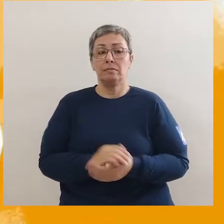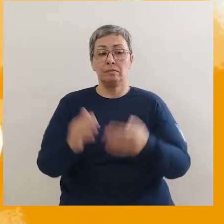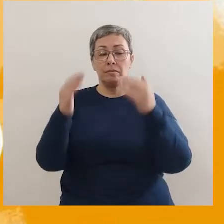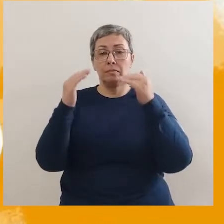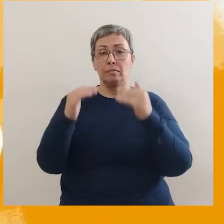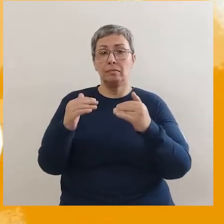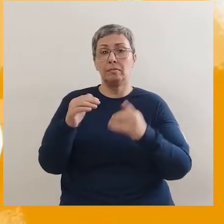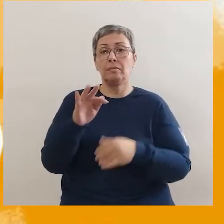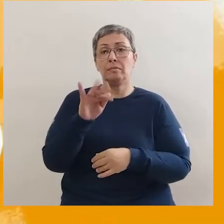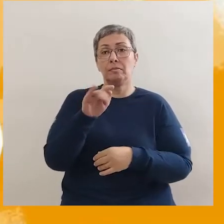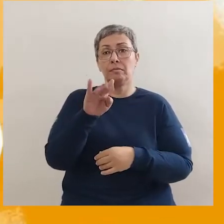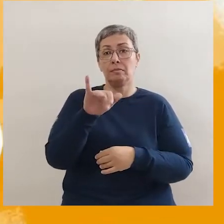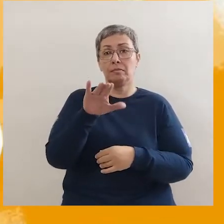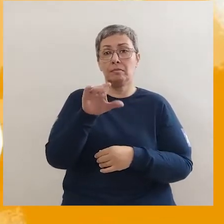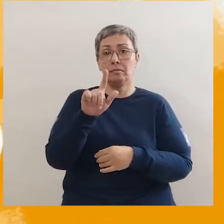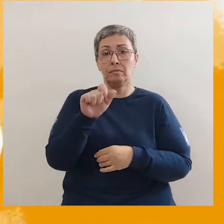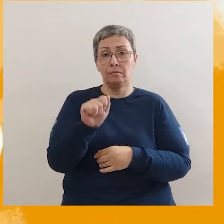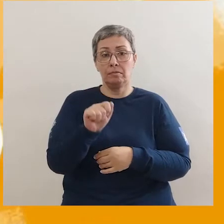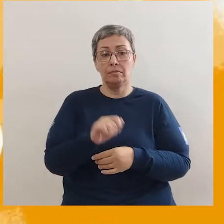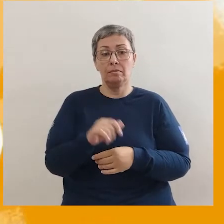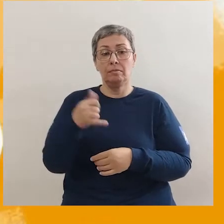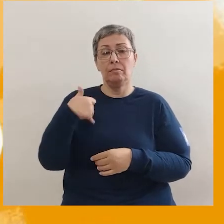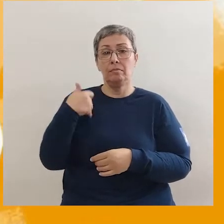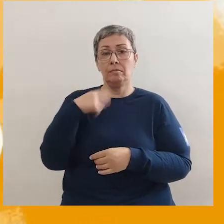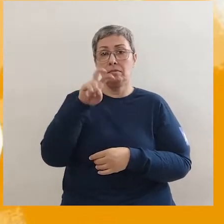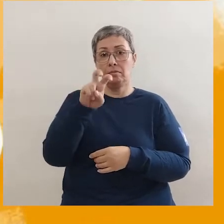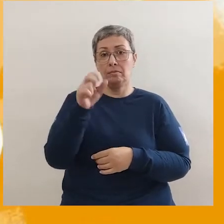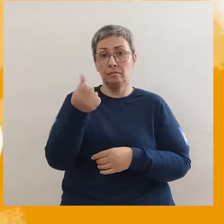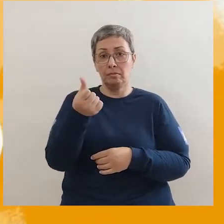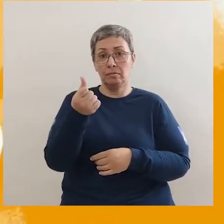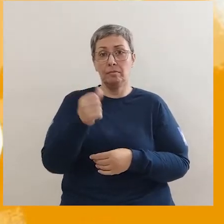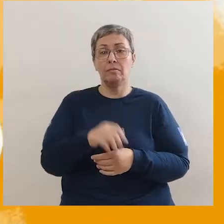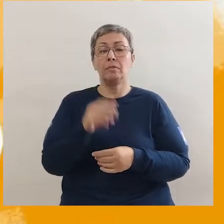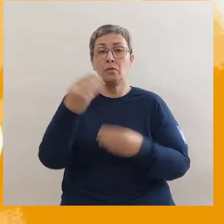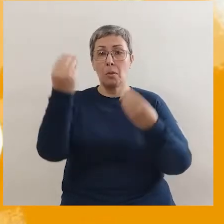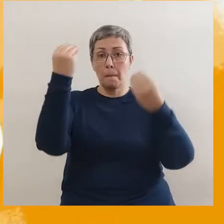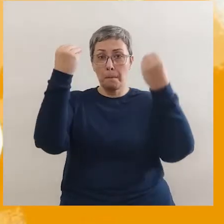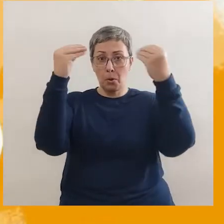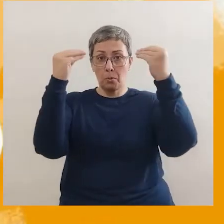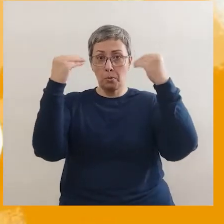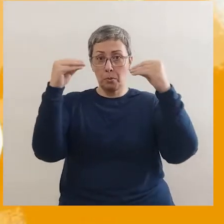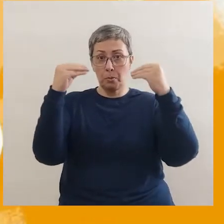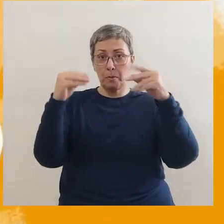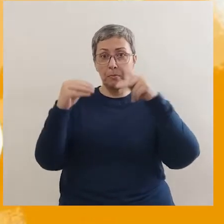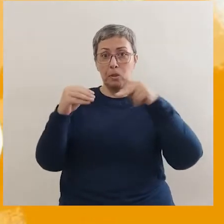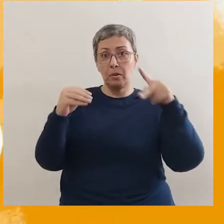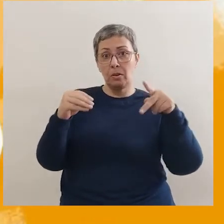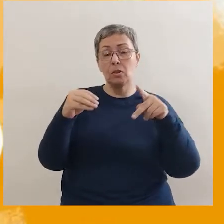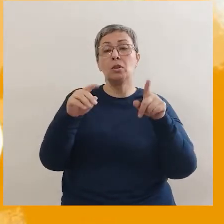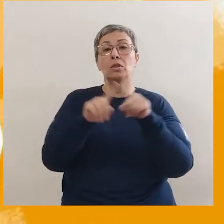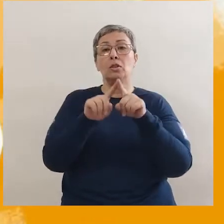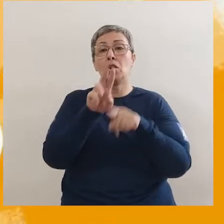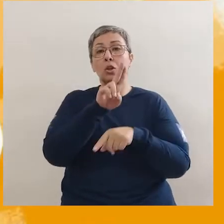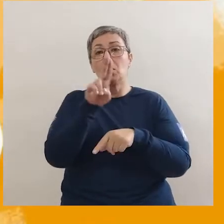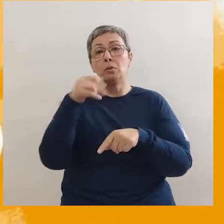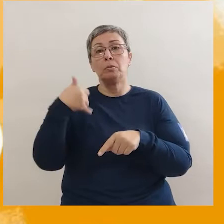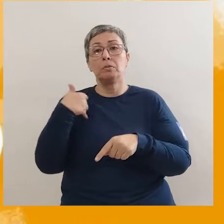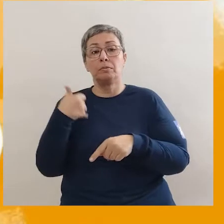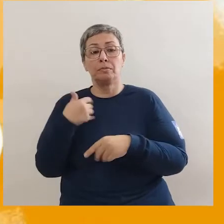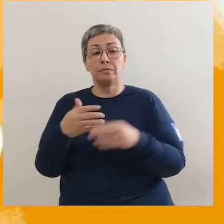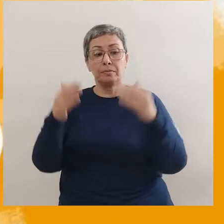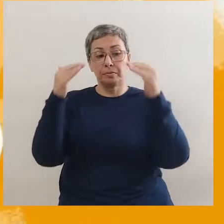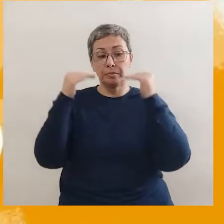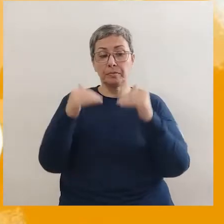colocar Fabiola, 56 anos. Então vou colocando os nomes dos professores e das professoras e a idade deles.